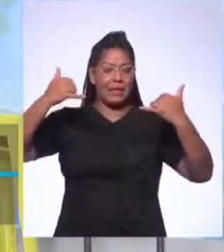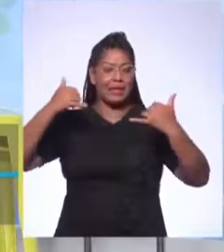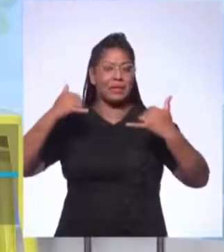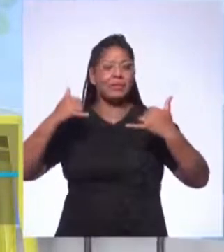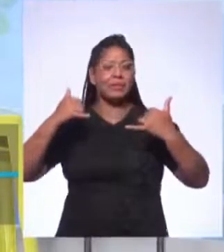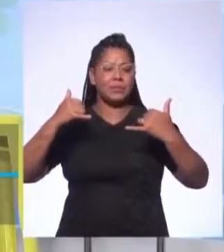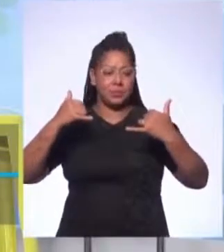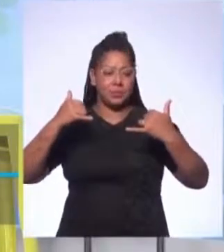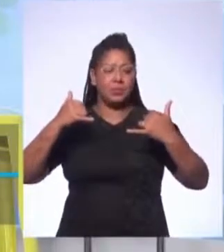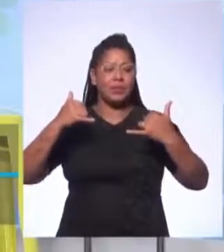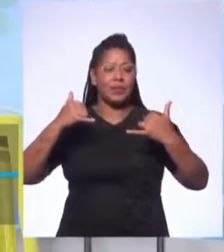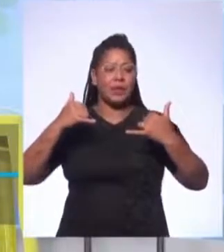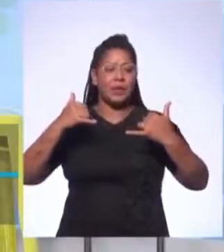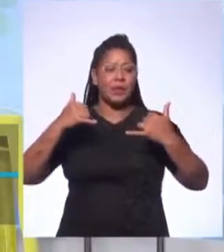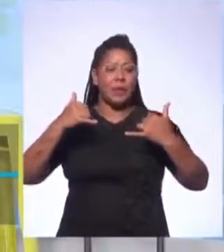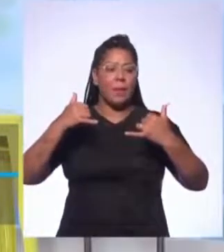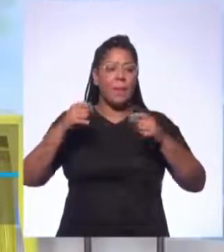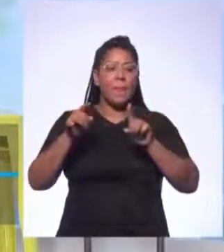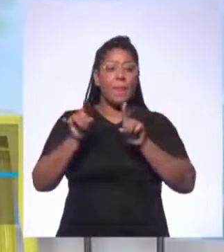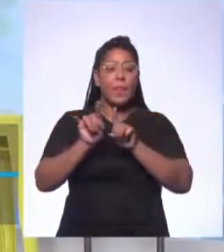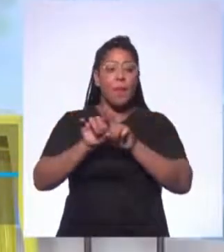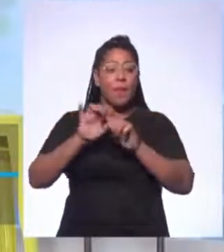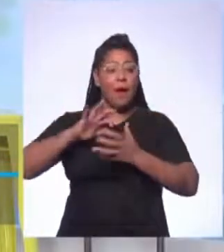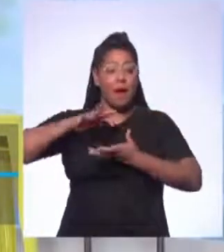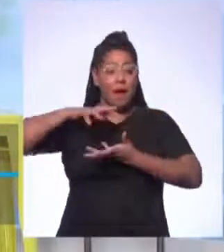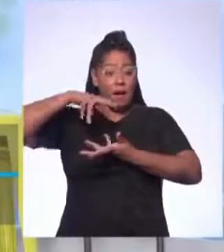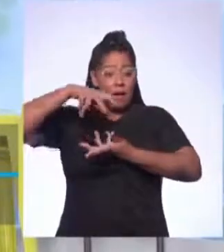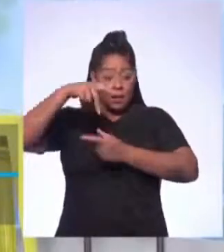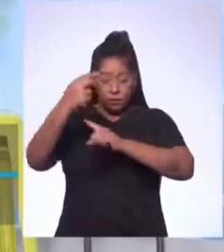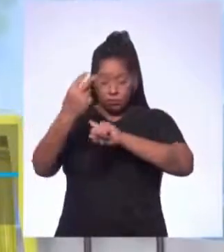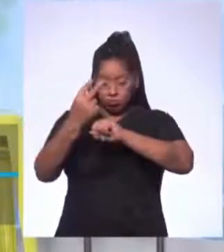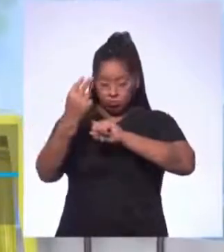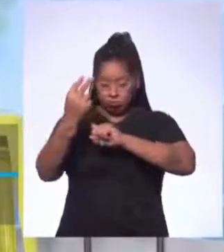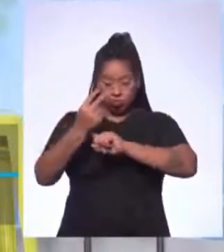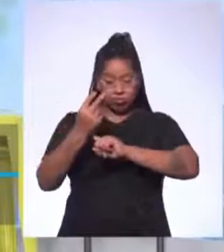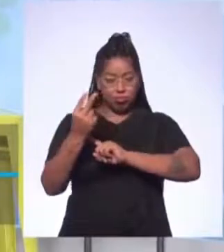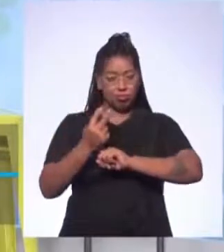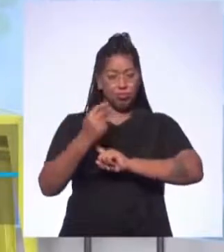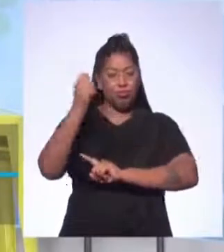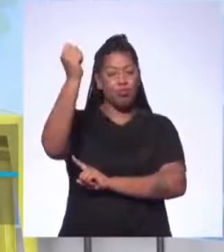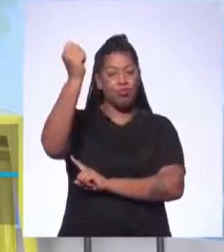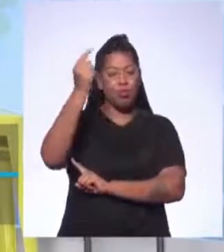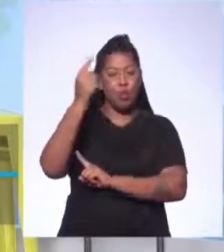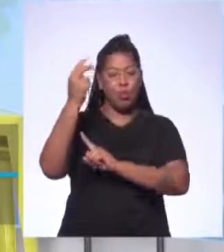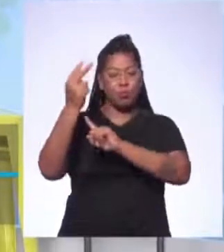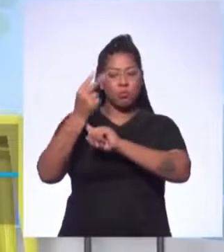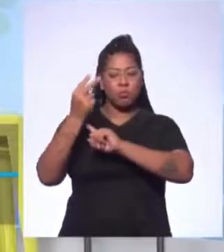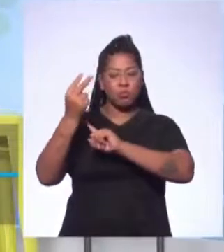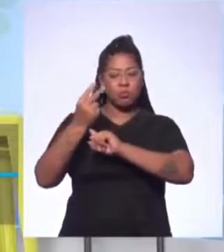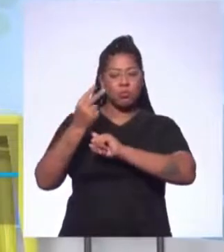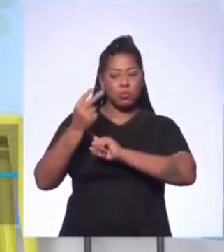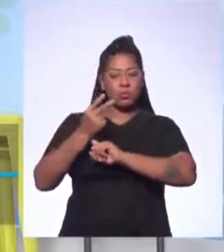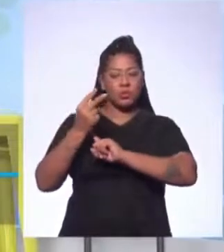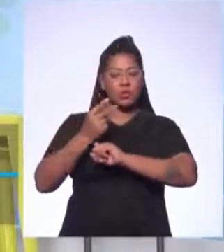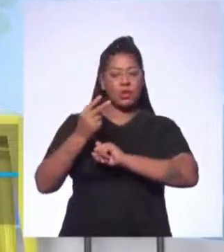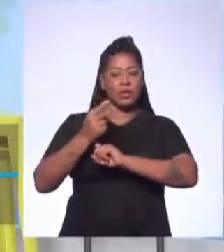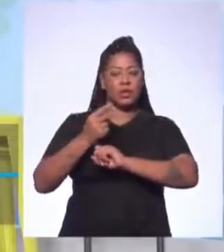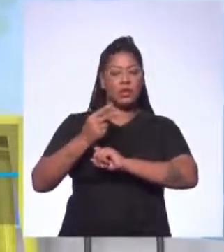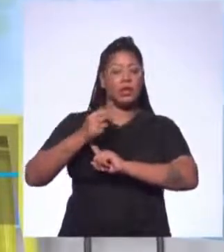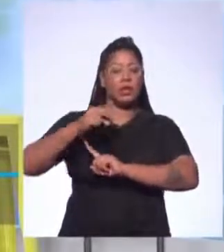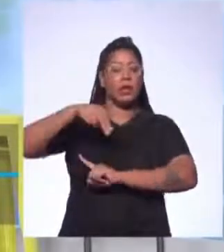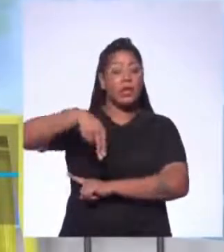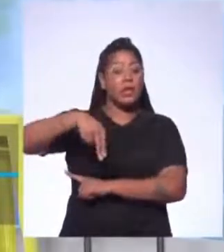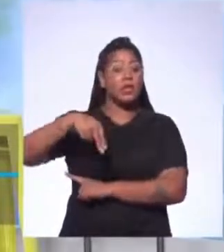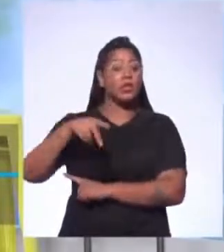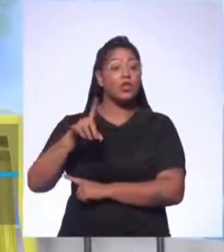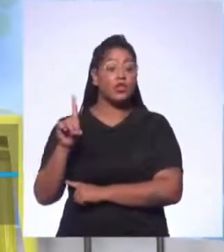se torna mais ionizada, ok? Portanto, aqui o nome de ionosfera, porque tem